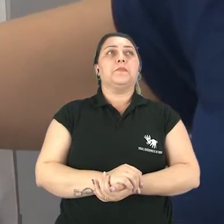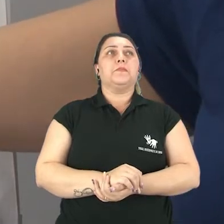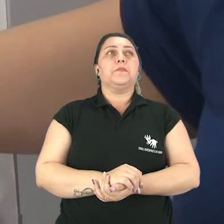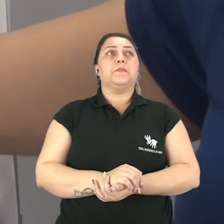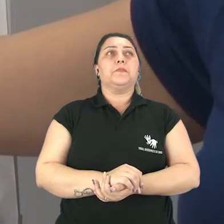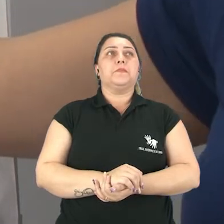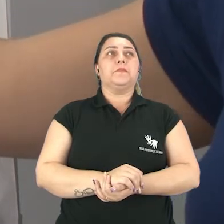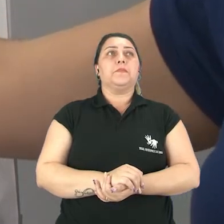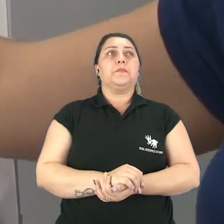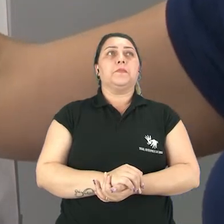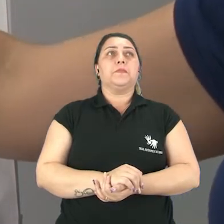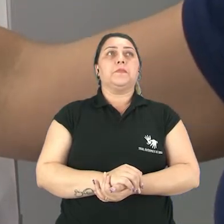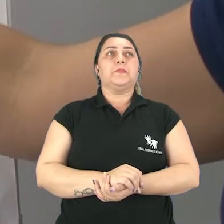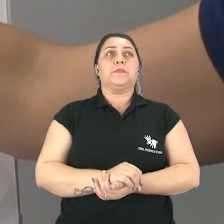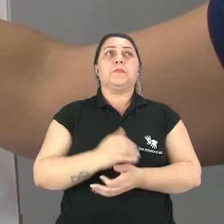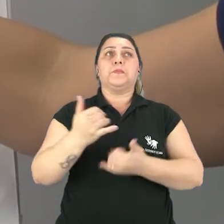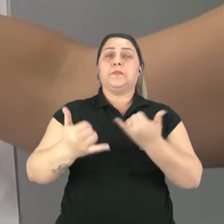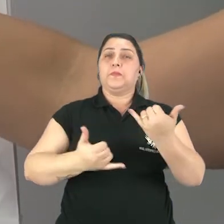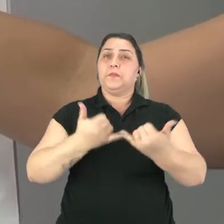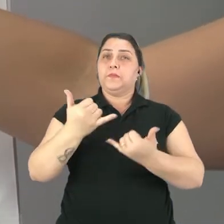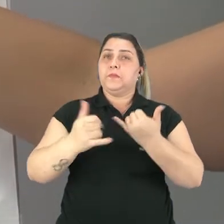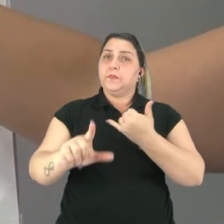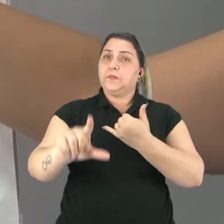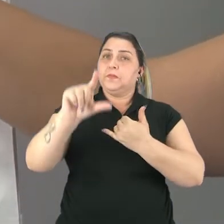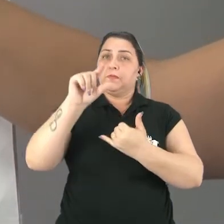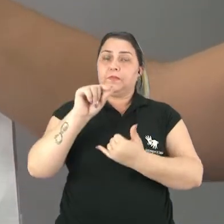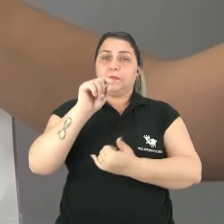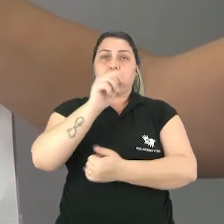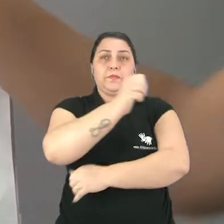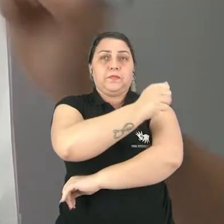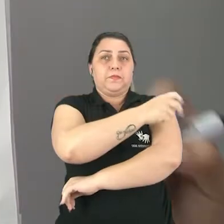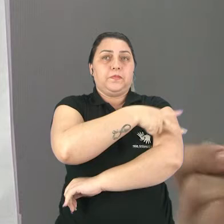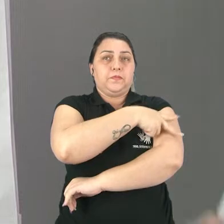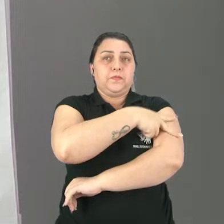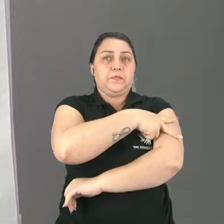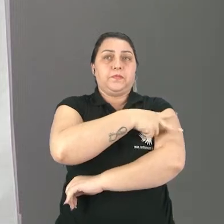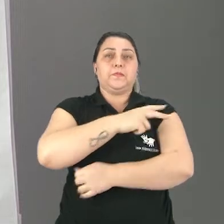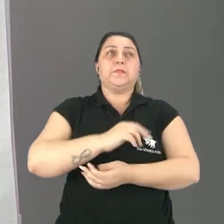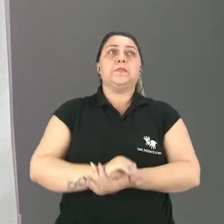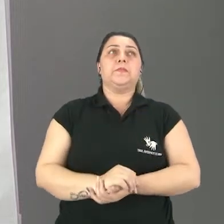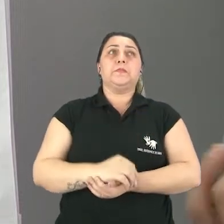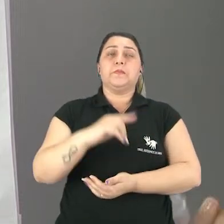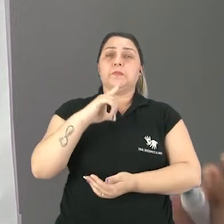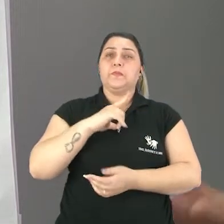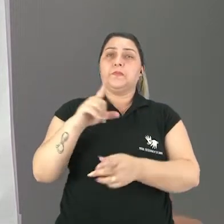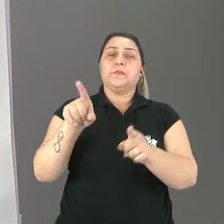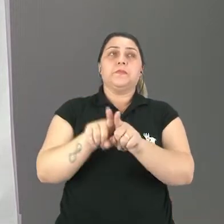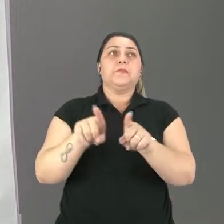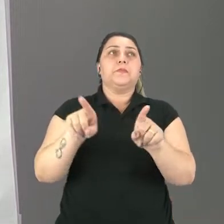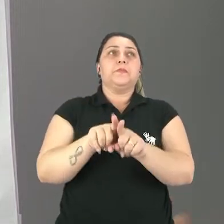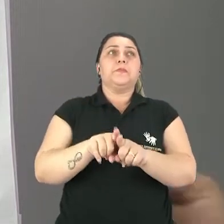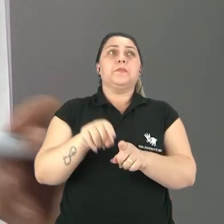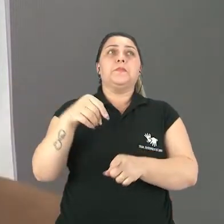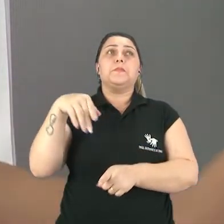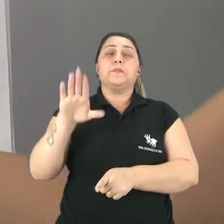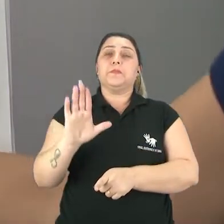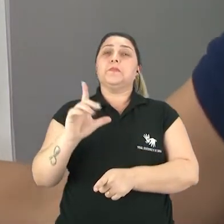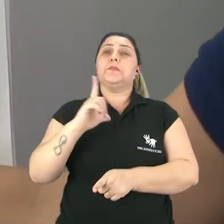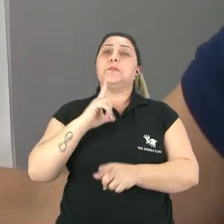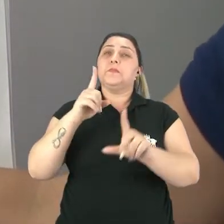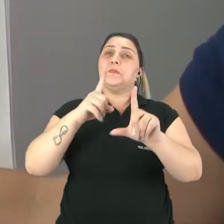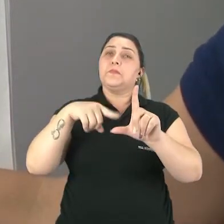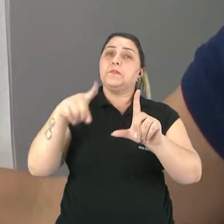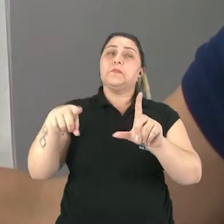compõe o nosso gráfico. Brincadeiras preferidas dos segundos anos. Nós temos também o que mais que compõe o